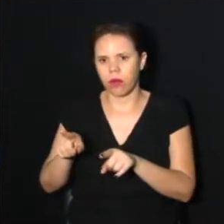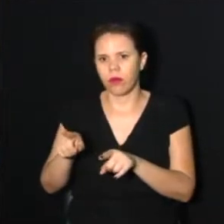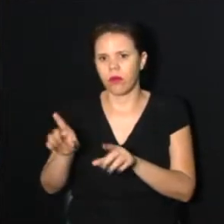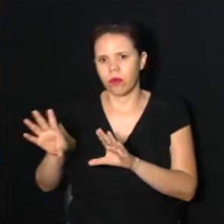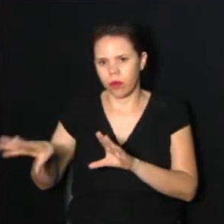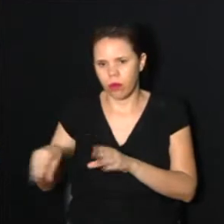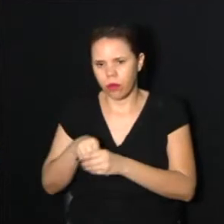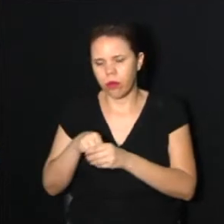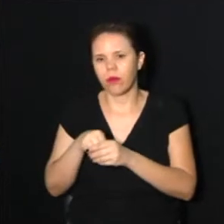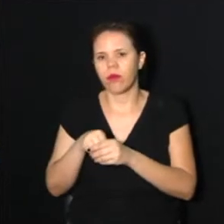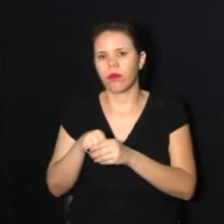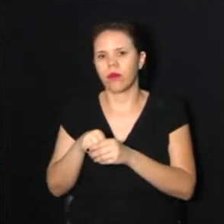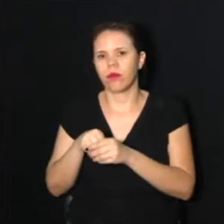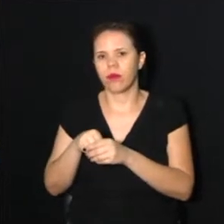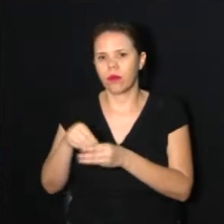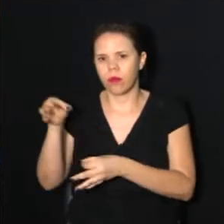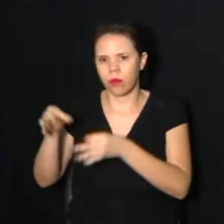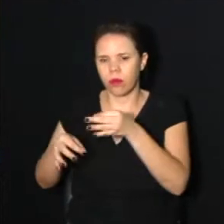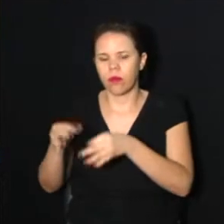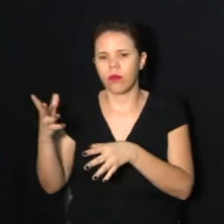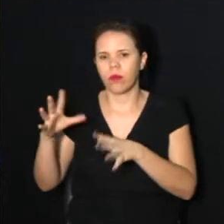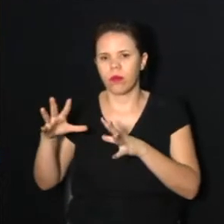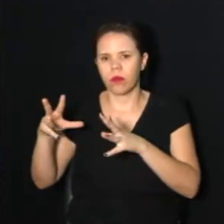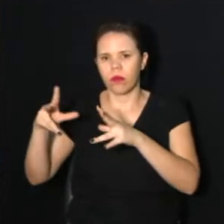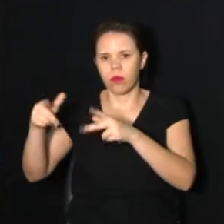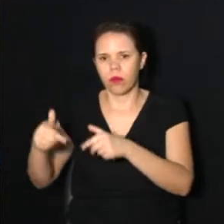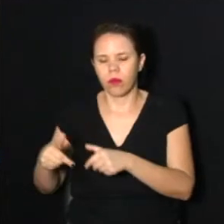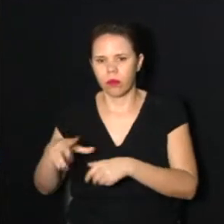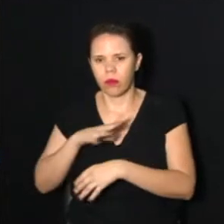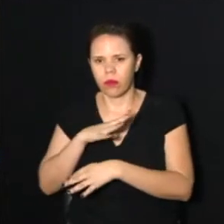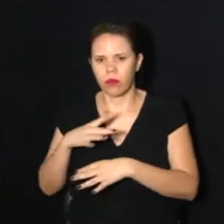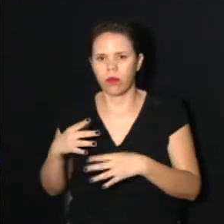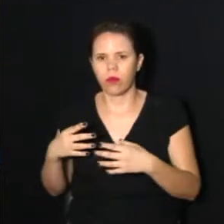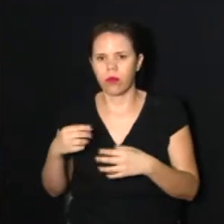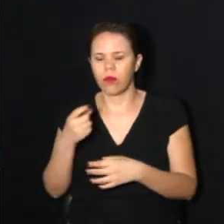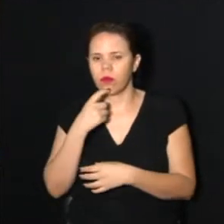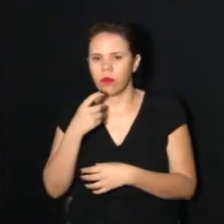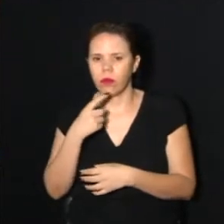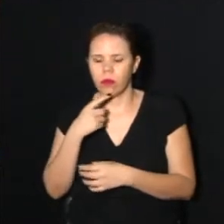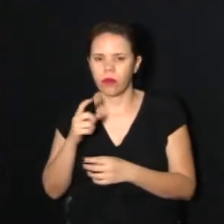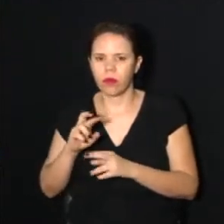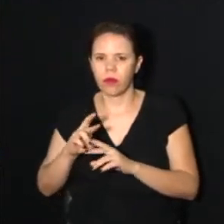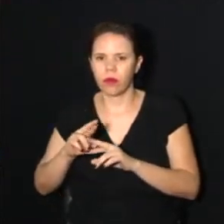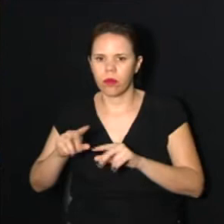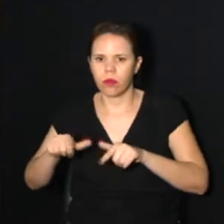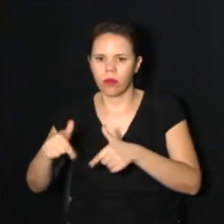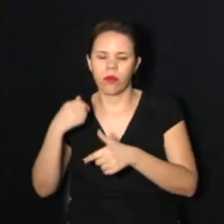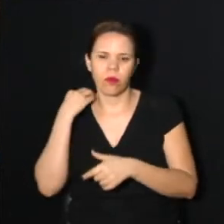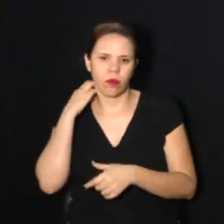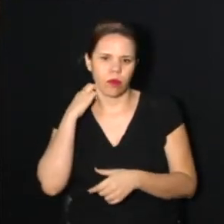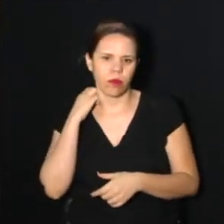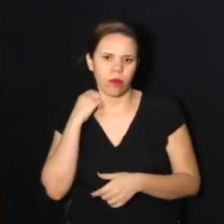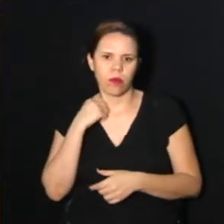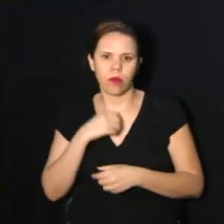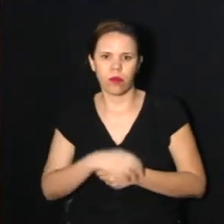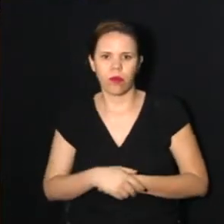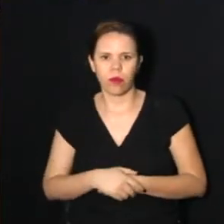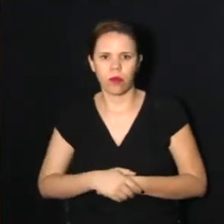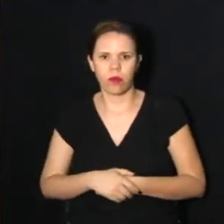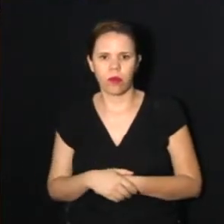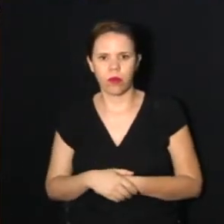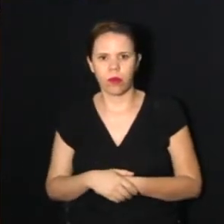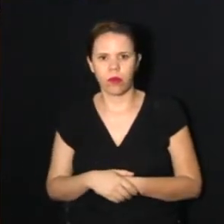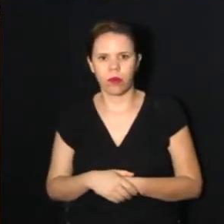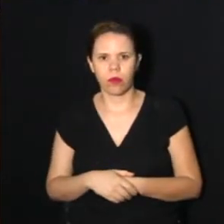institui a Procuradoria-Geral do Município de Campinas e dá outras providências. Com parecer favorável ao presidente, pela ordem. Pela ordem.